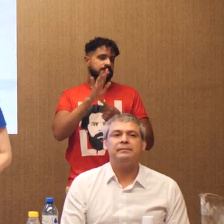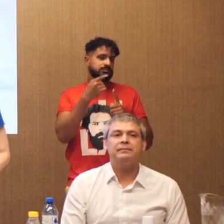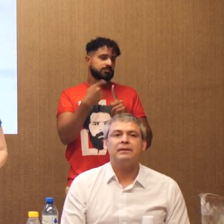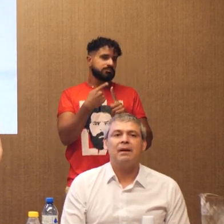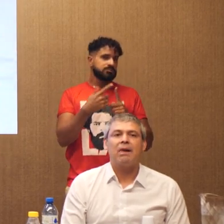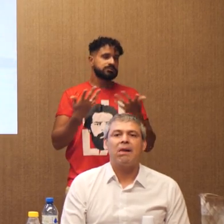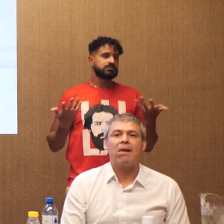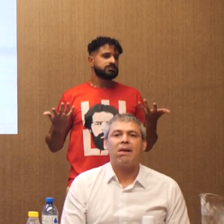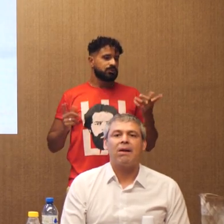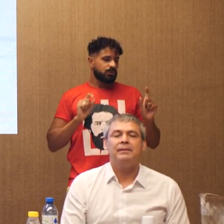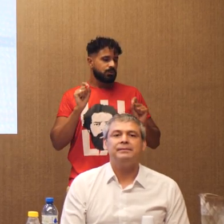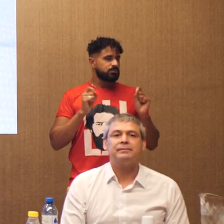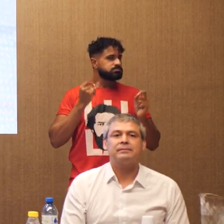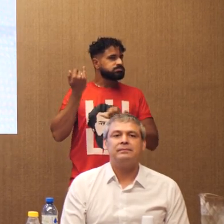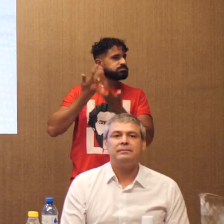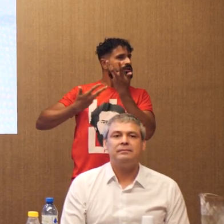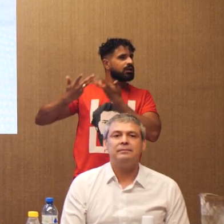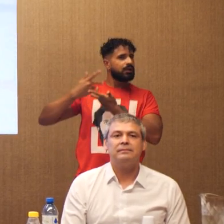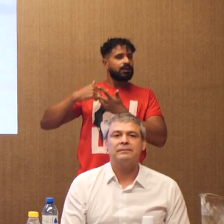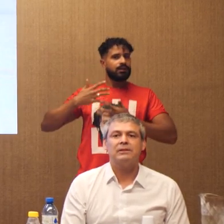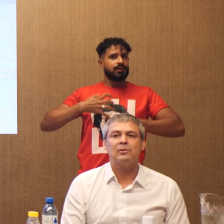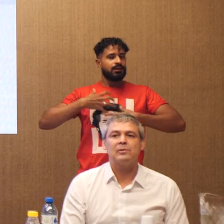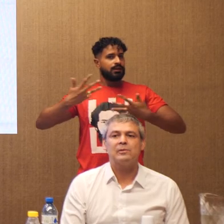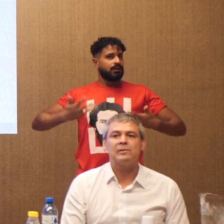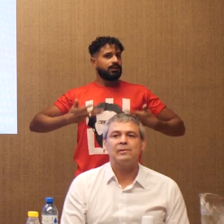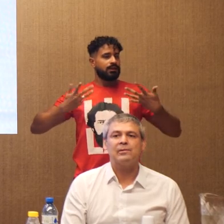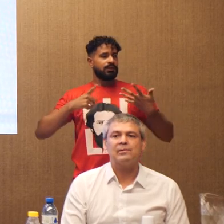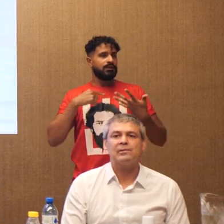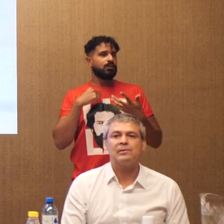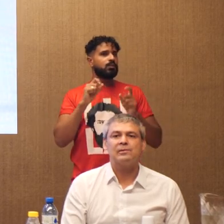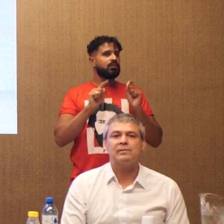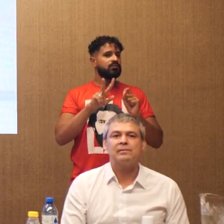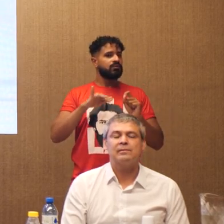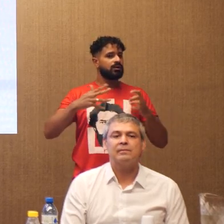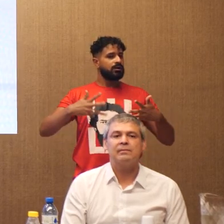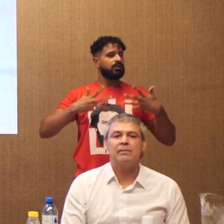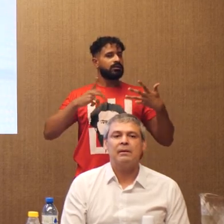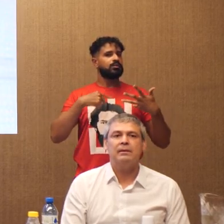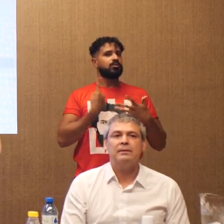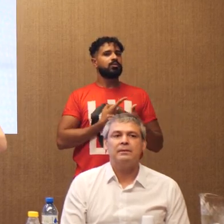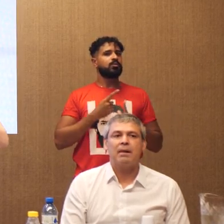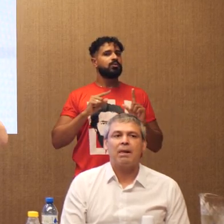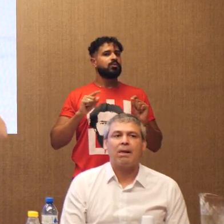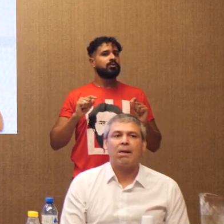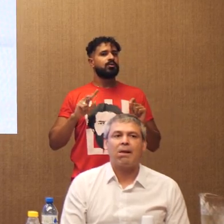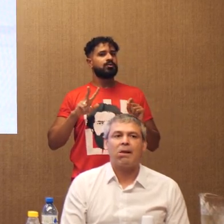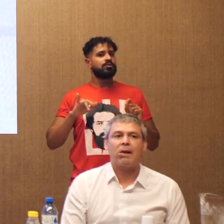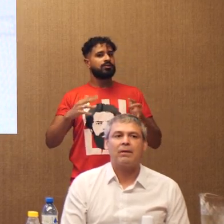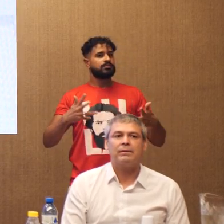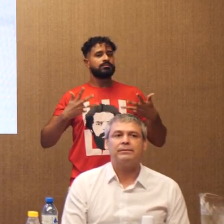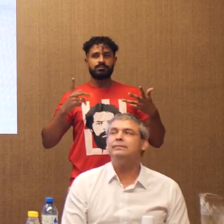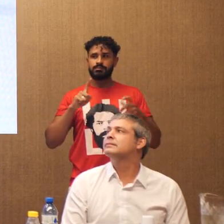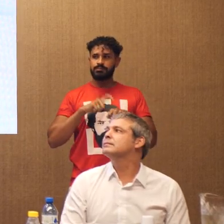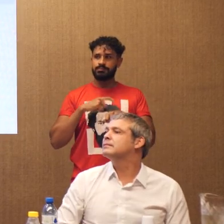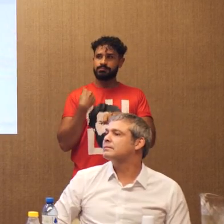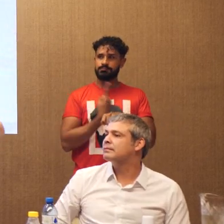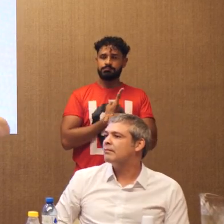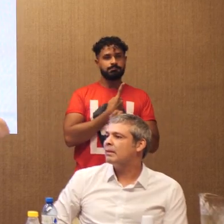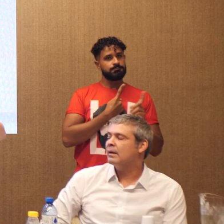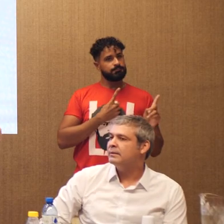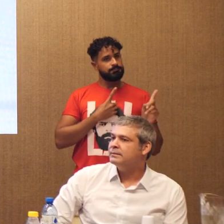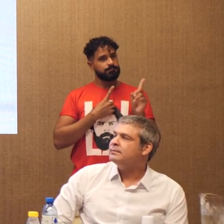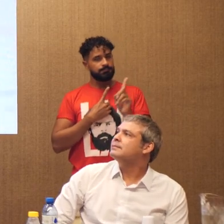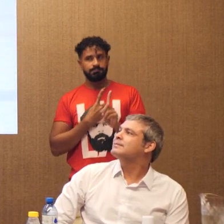porque o que eu ouvi dele aqui é uma animação, que é o que deve nos mover, né, Gustavo? Deve nos mover quando a gente vai